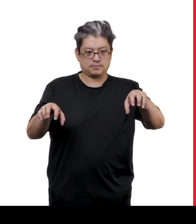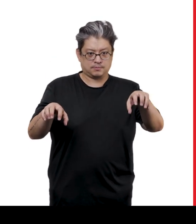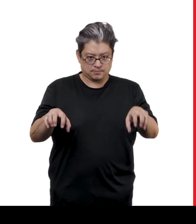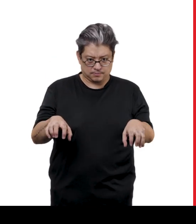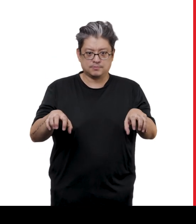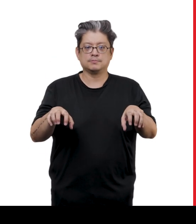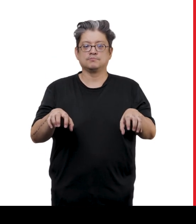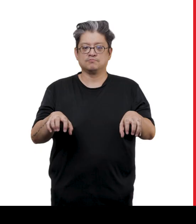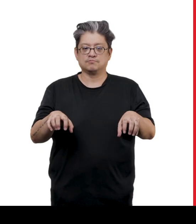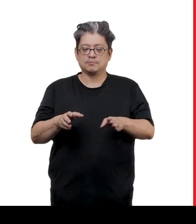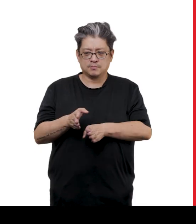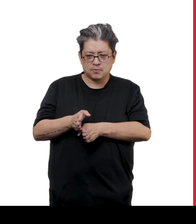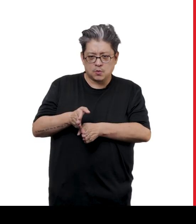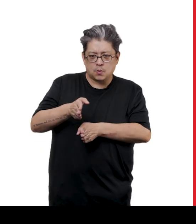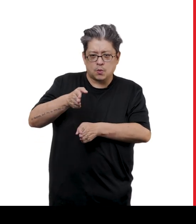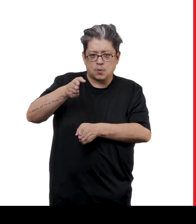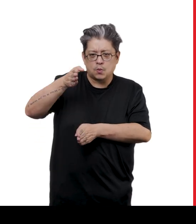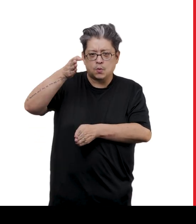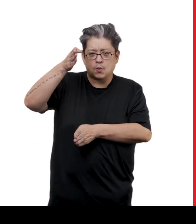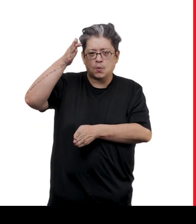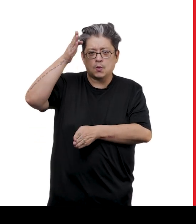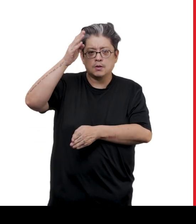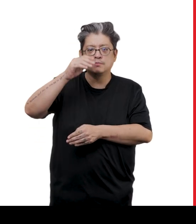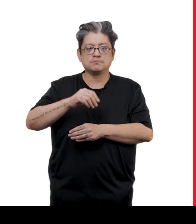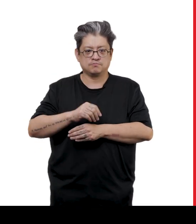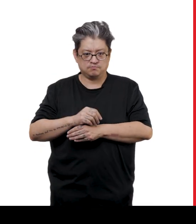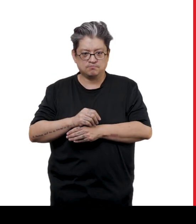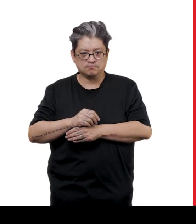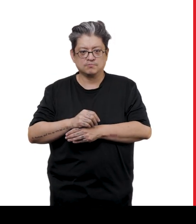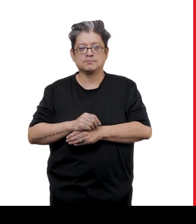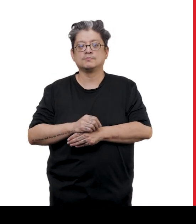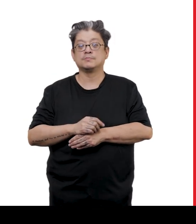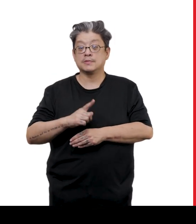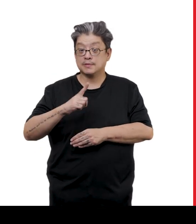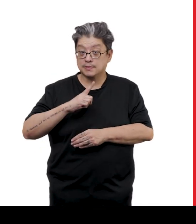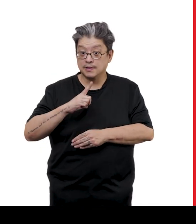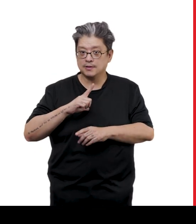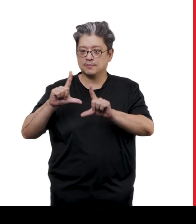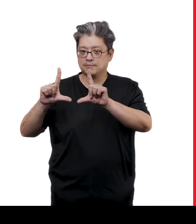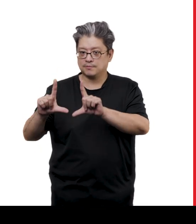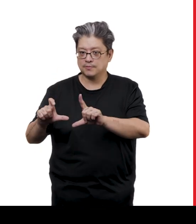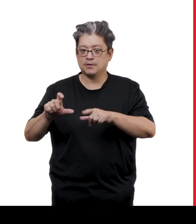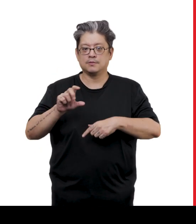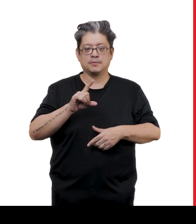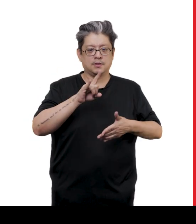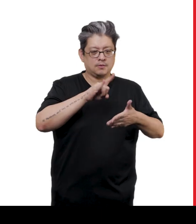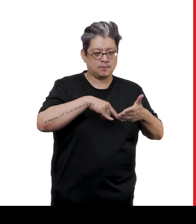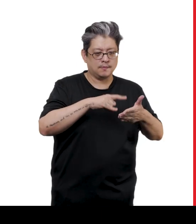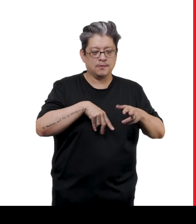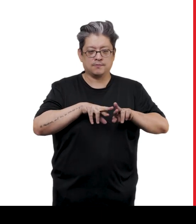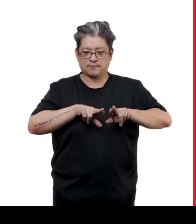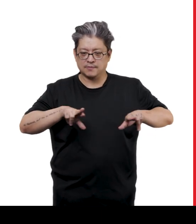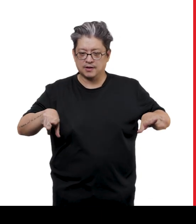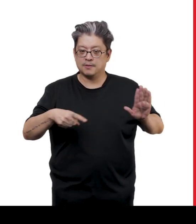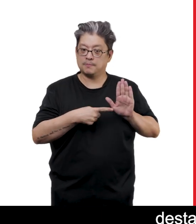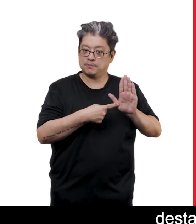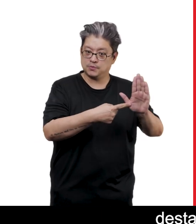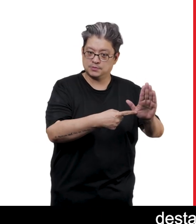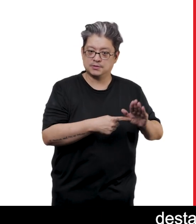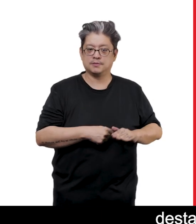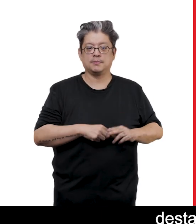Logo após o primeiro núcleo, no início da parede maior, oposta à entrada, um conjunto de registros e